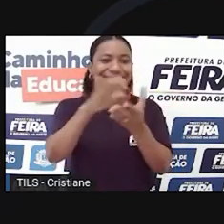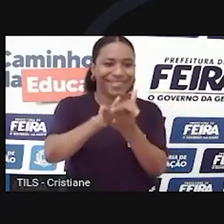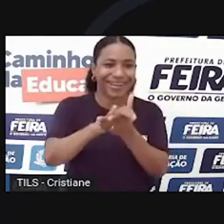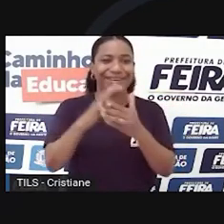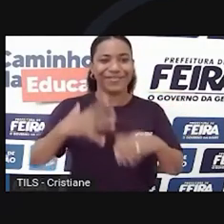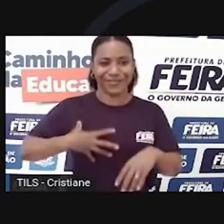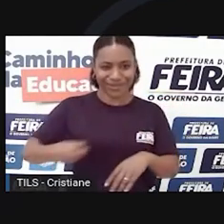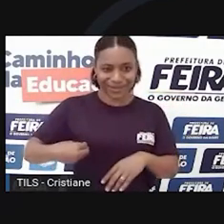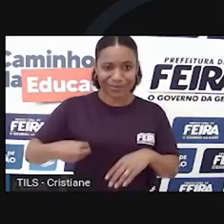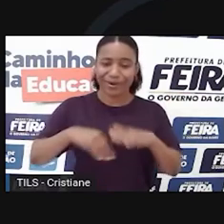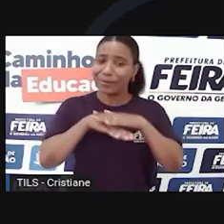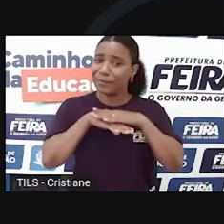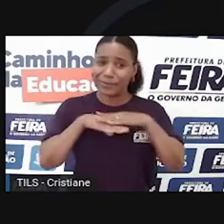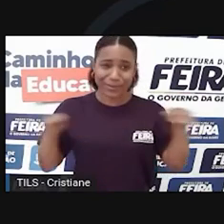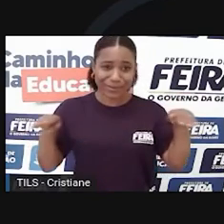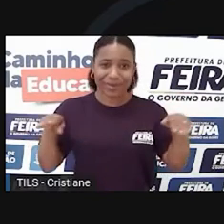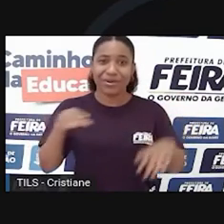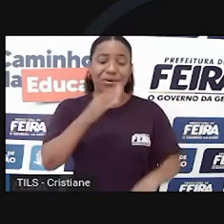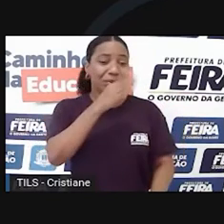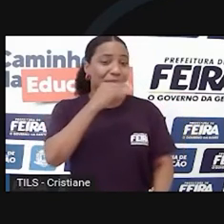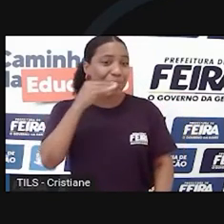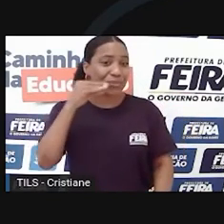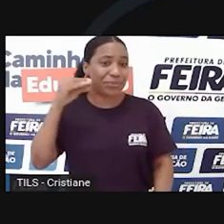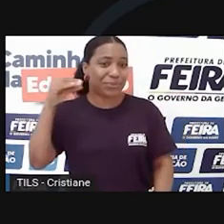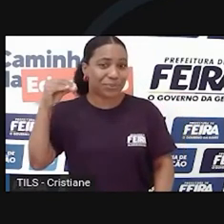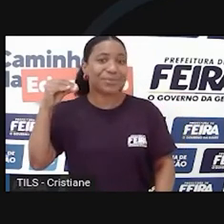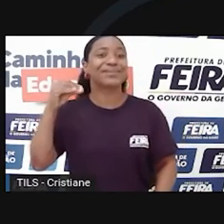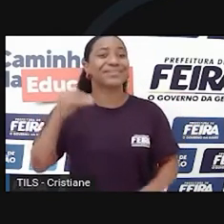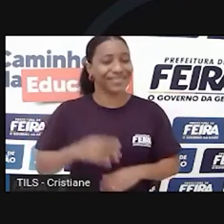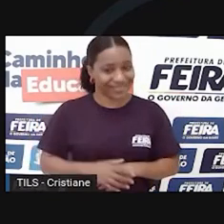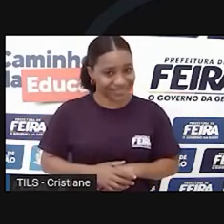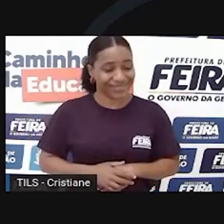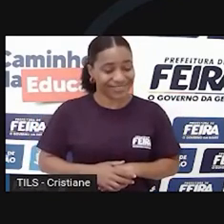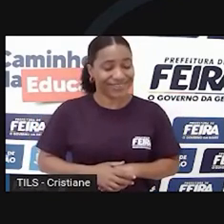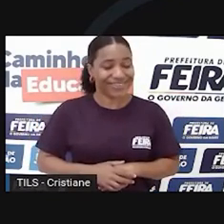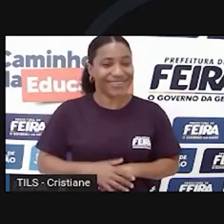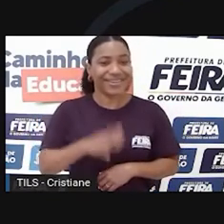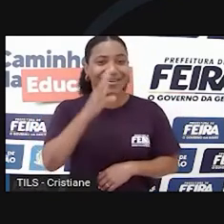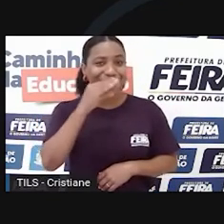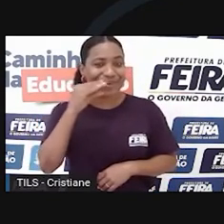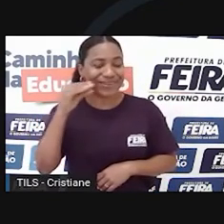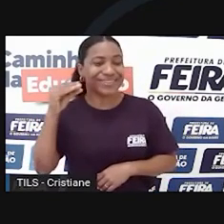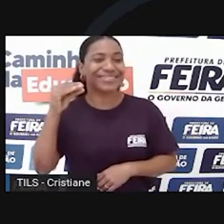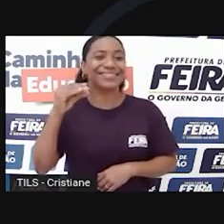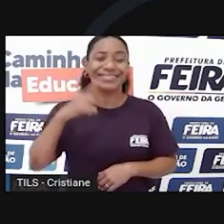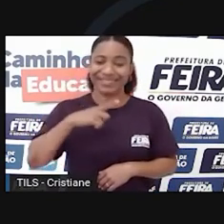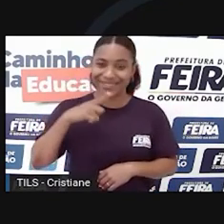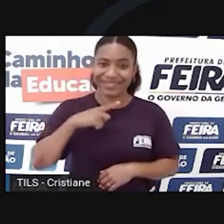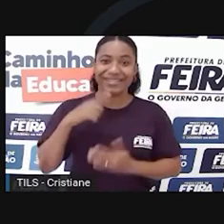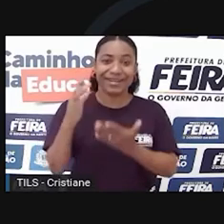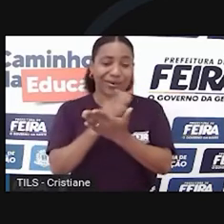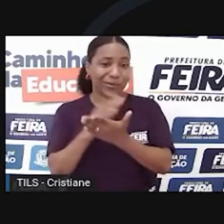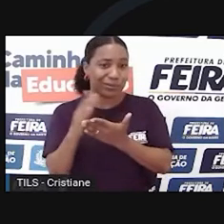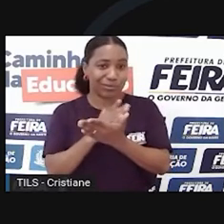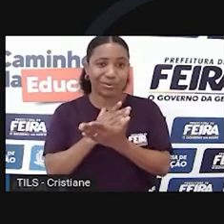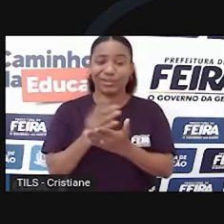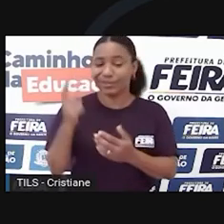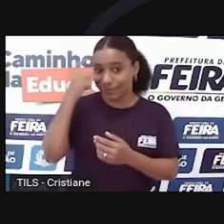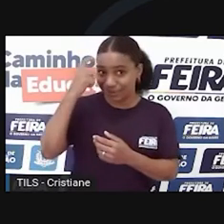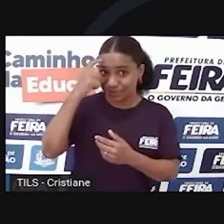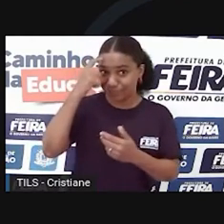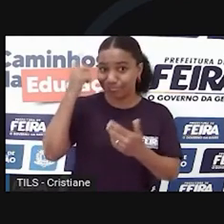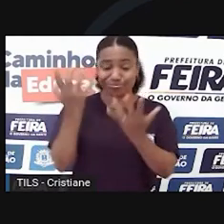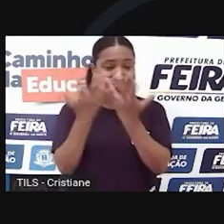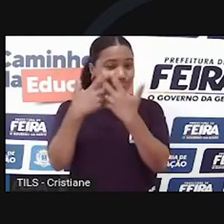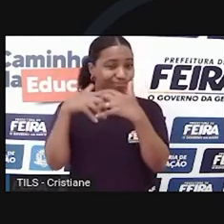A adolescência tende a ser perturbadora, então talvez até seja por isso que seja comum, né, que pessoas que têm uma dinâmica psicótica tenham